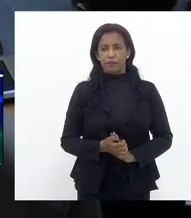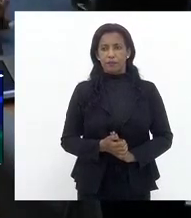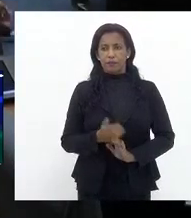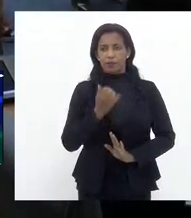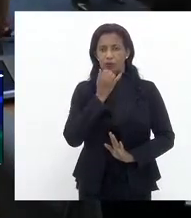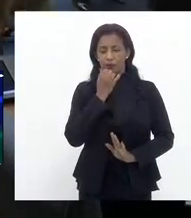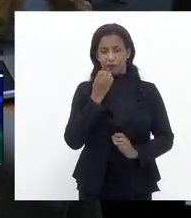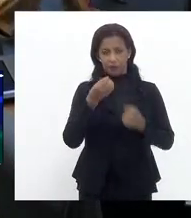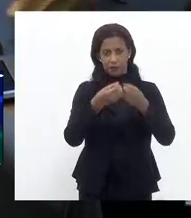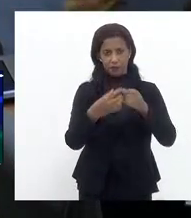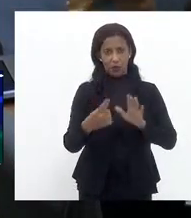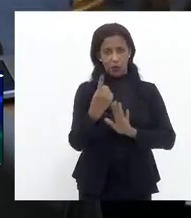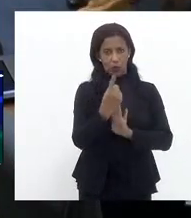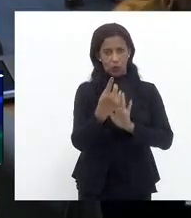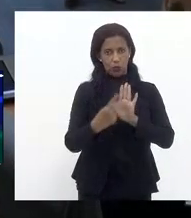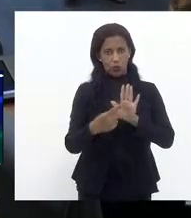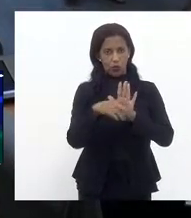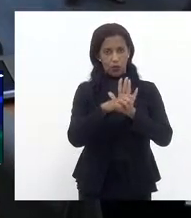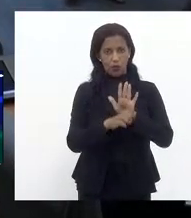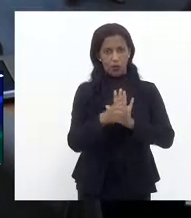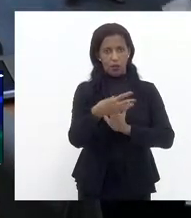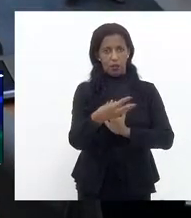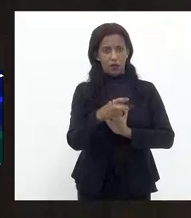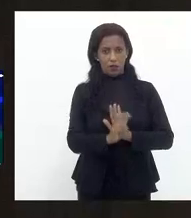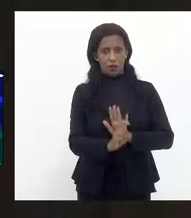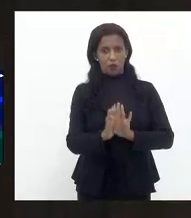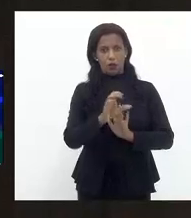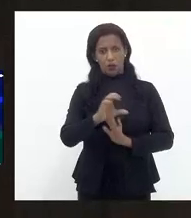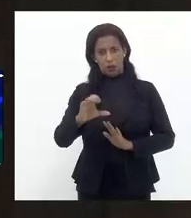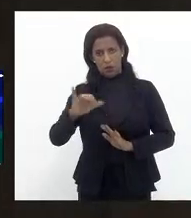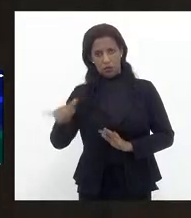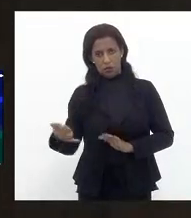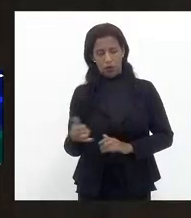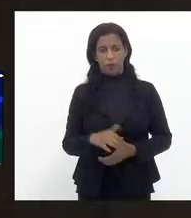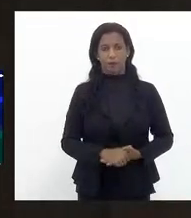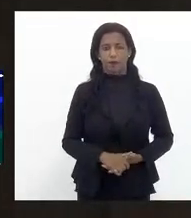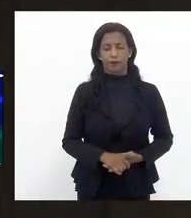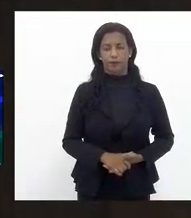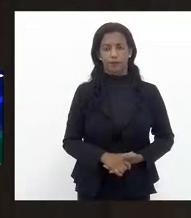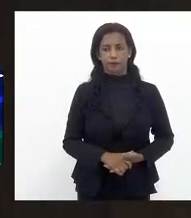Perdão, prejudicadas as emendas 1 e 2 pelas emendas 3 e 5 da CCJ.